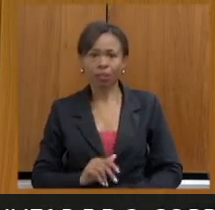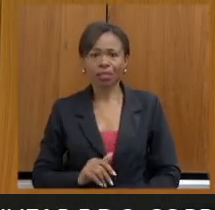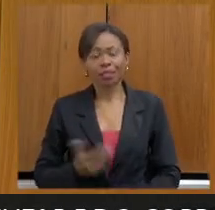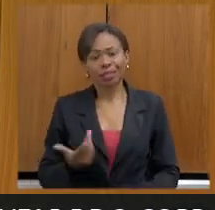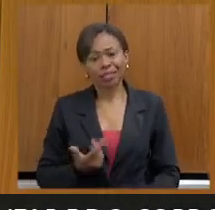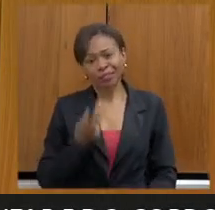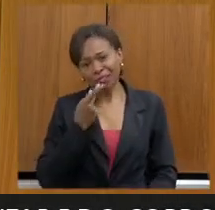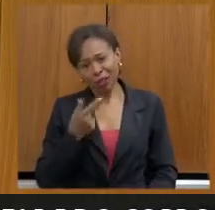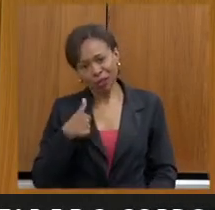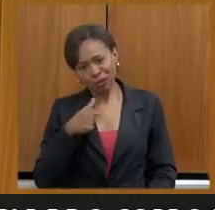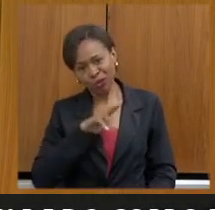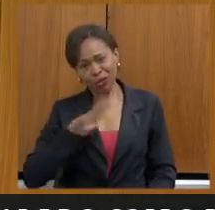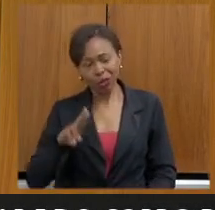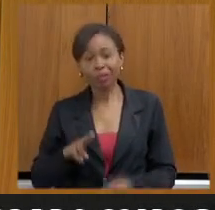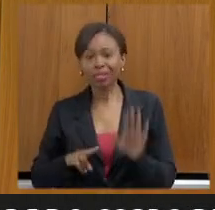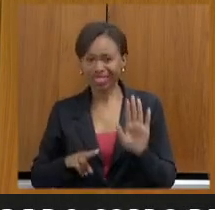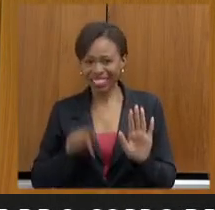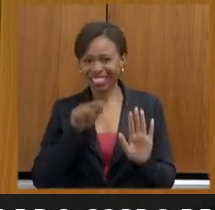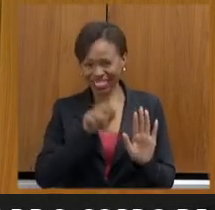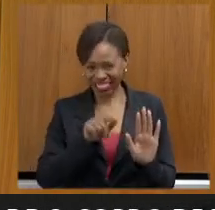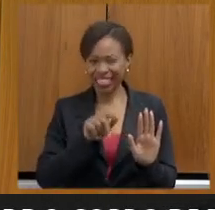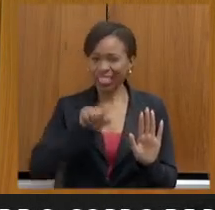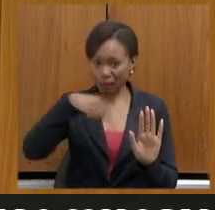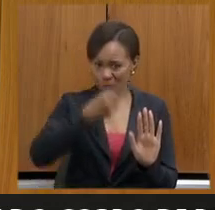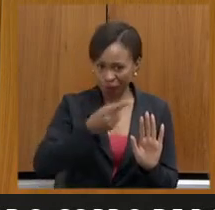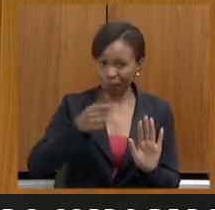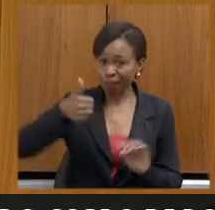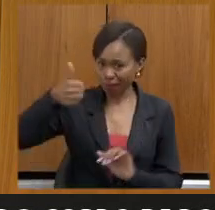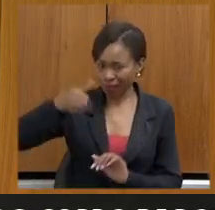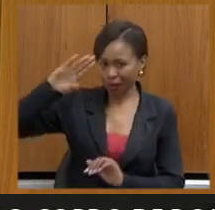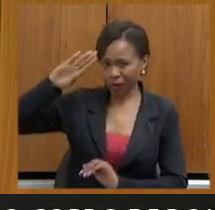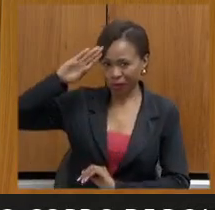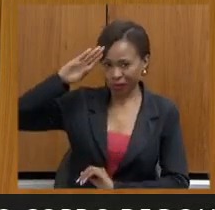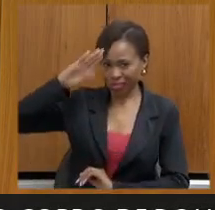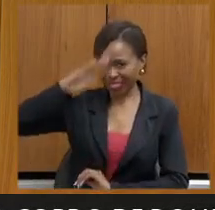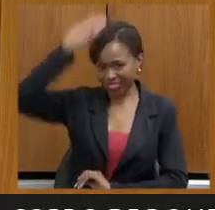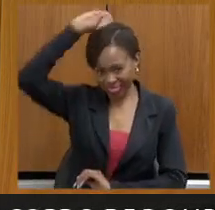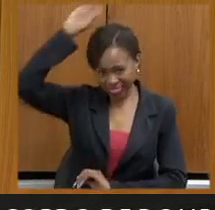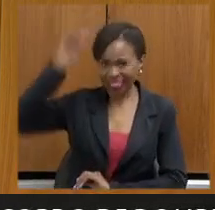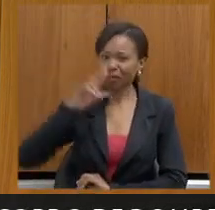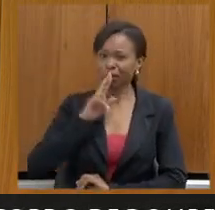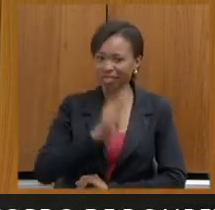não posso fazer a palavra assim da resposta que o comandante proferir